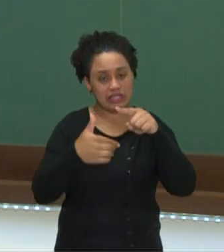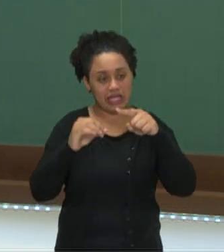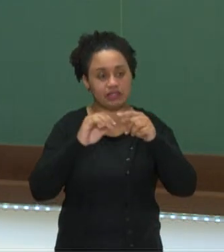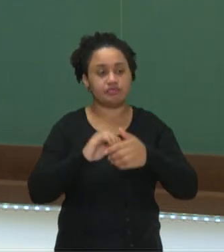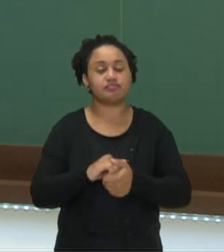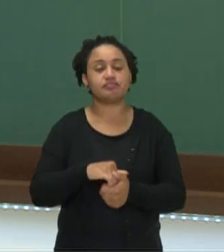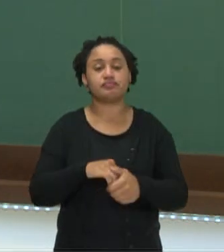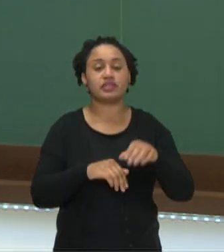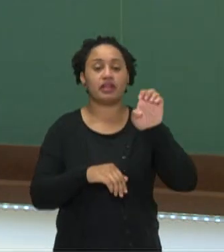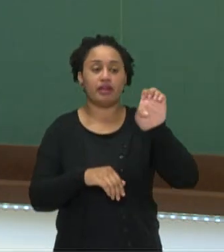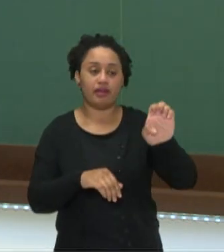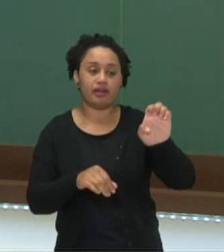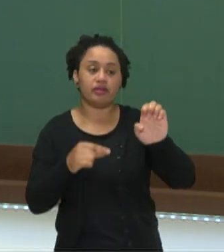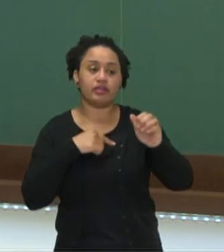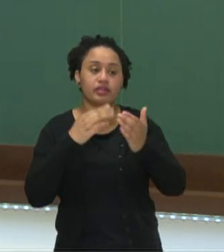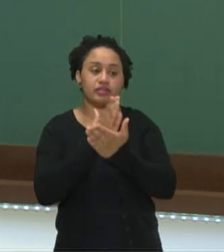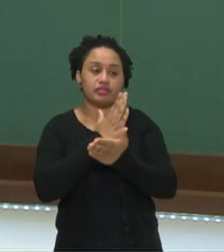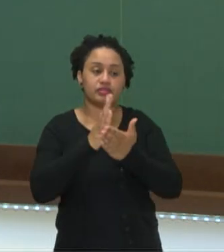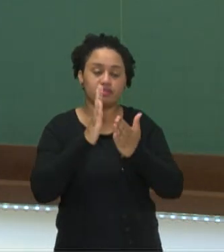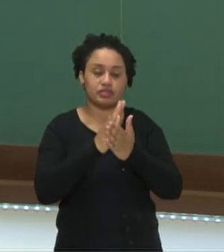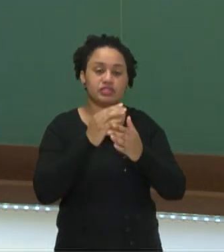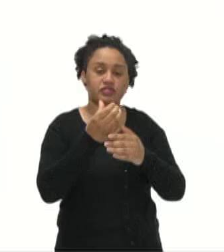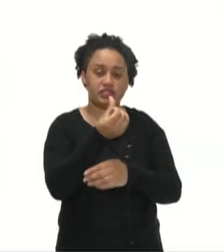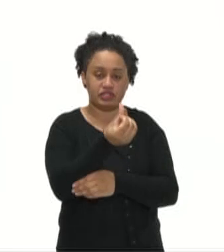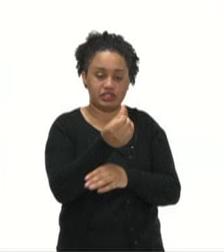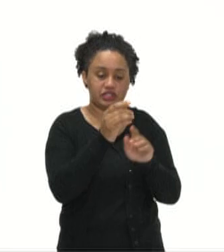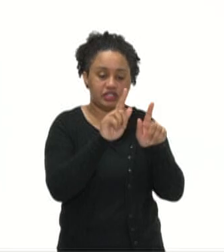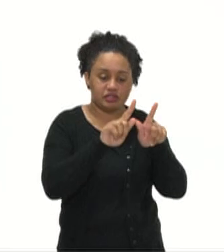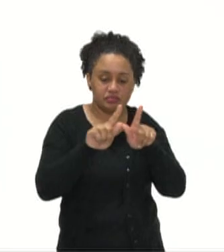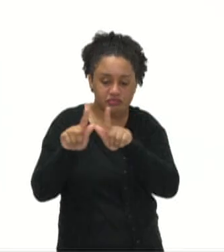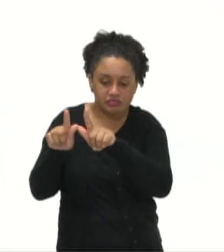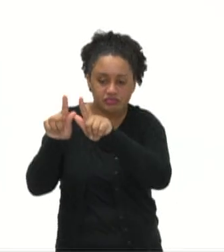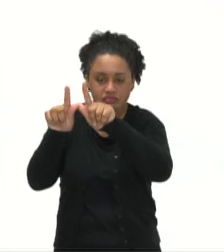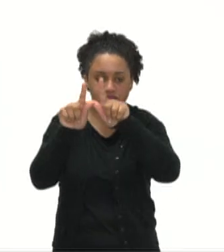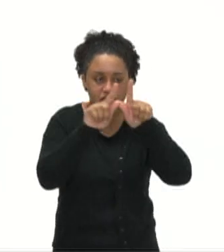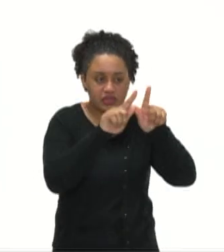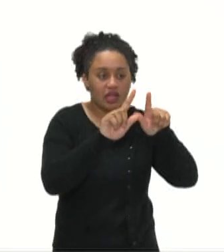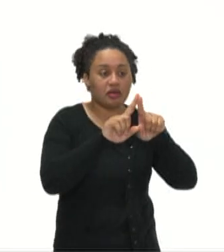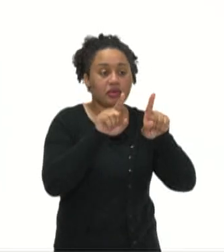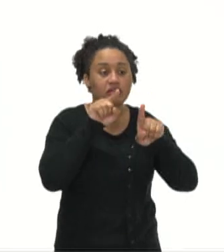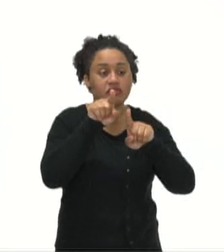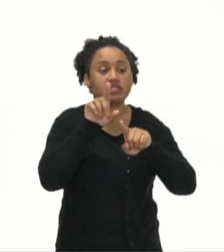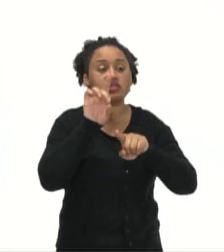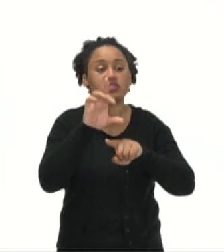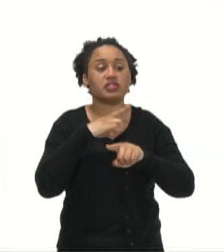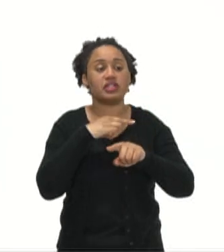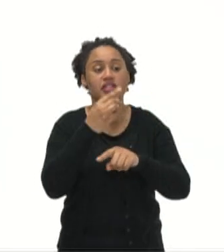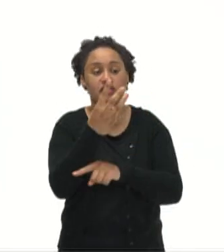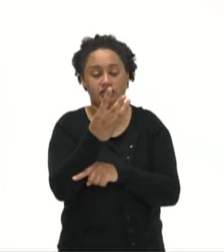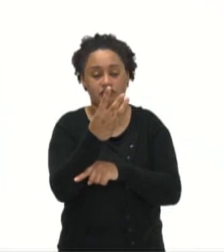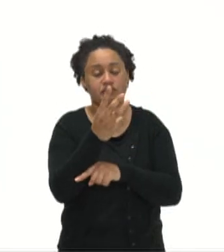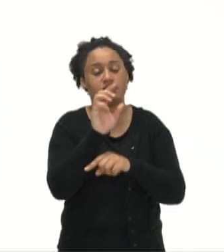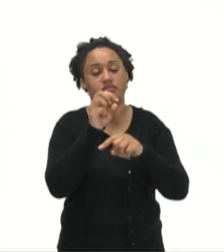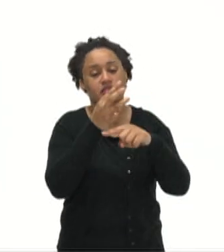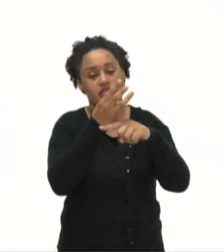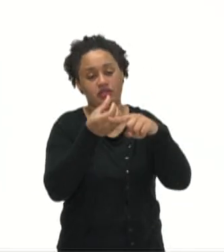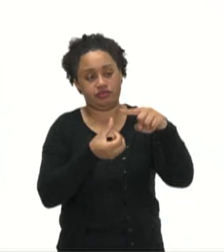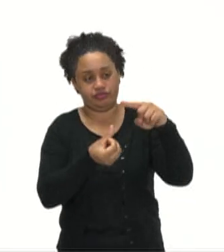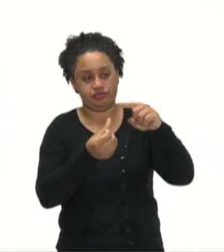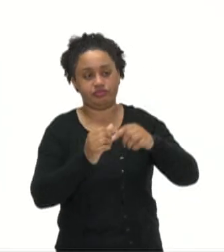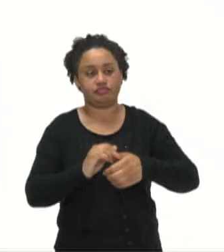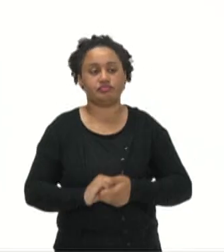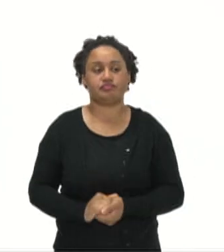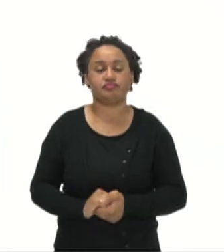letra E, foi dividida a figura em 6 partes iguais, mas você está considerando 3, então 3 de